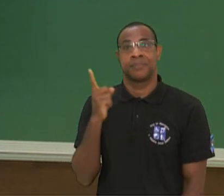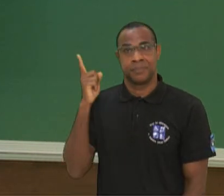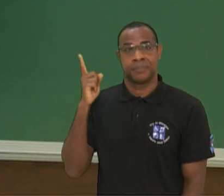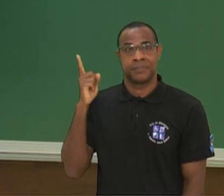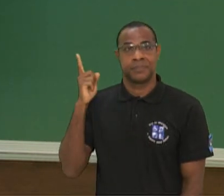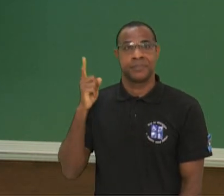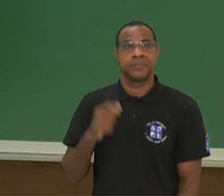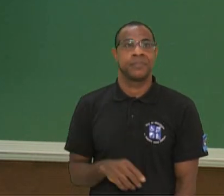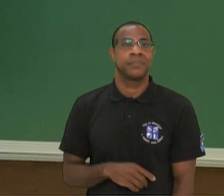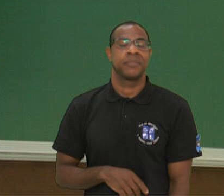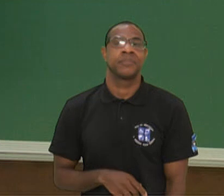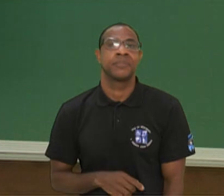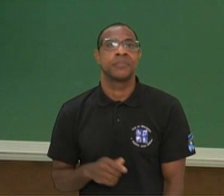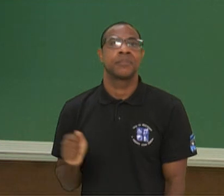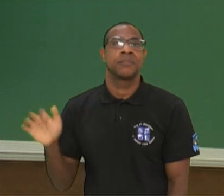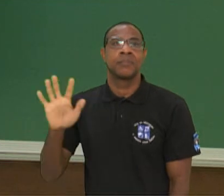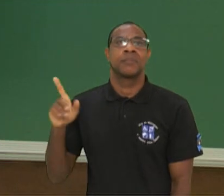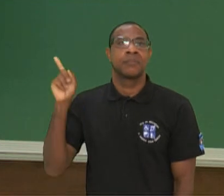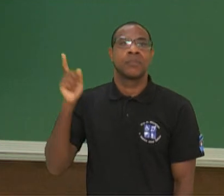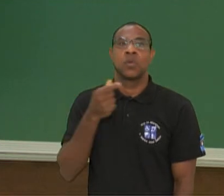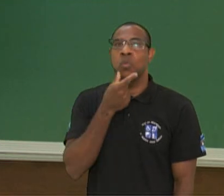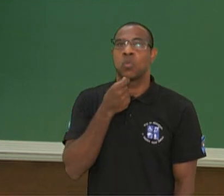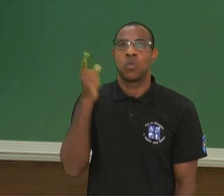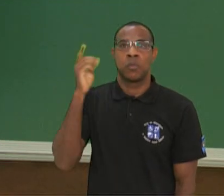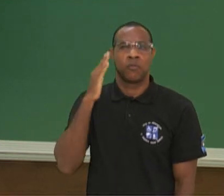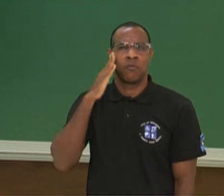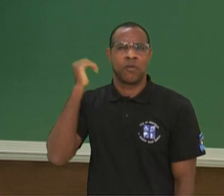uma partida, né, do Federer e o Anderson.